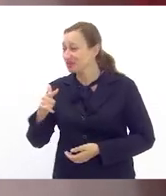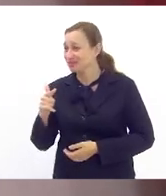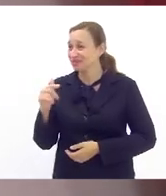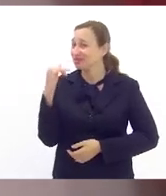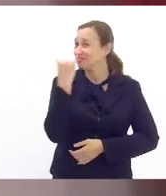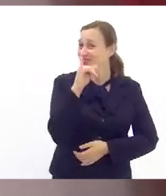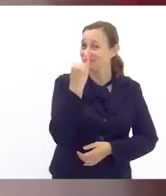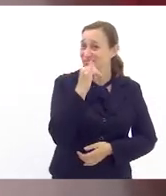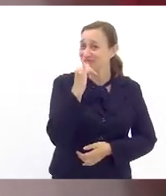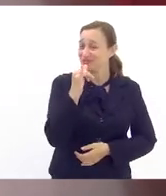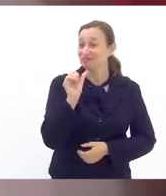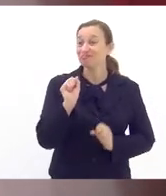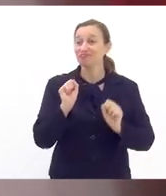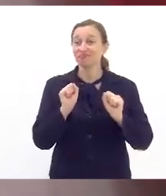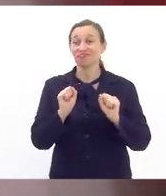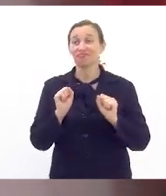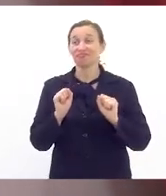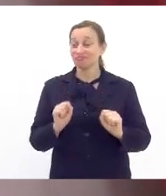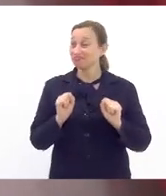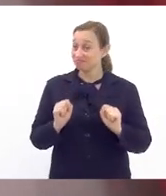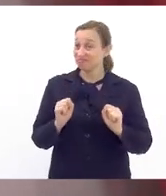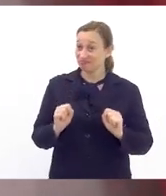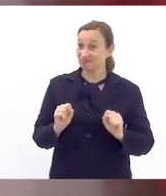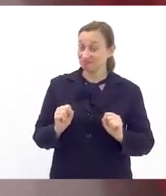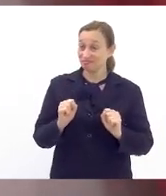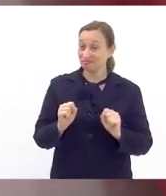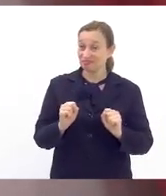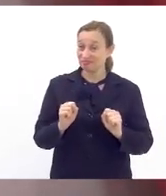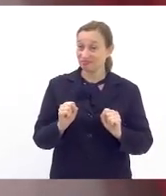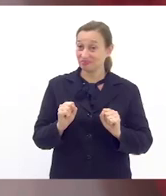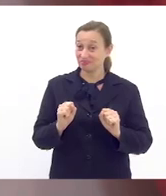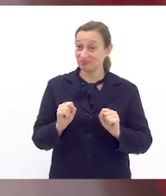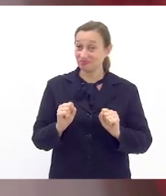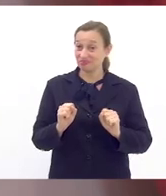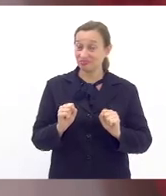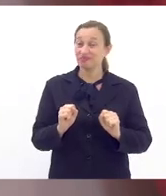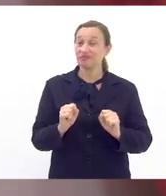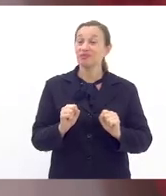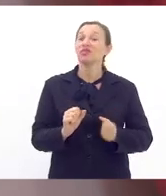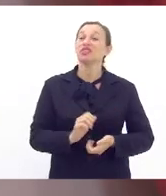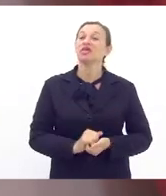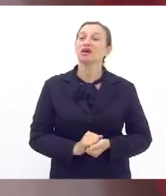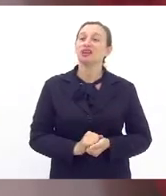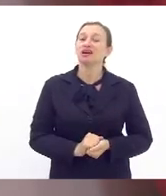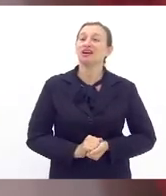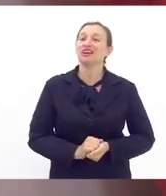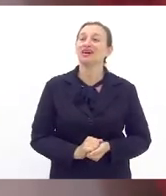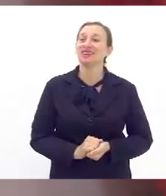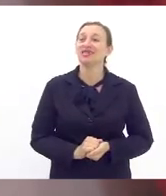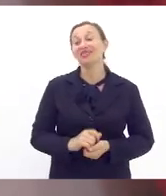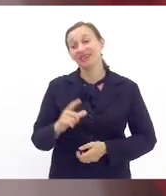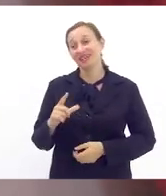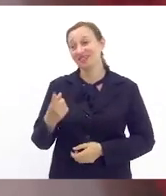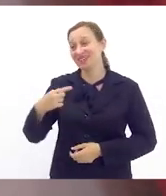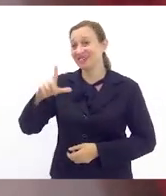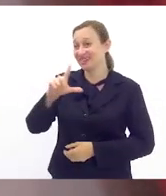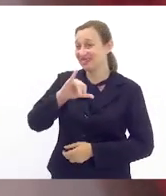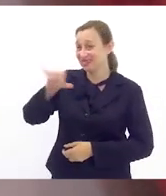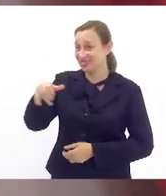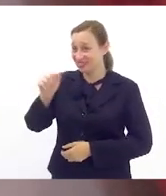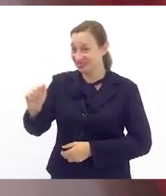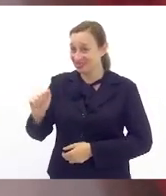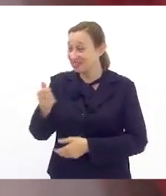poder alimentar o seu aparelho aí vai na loja Ênio